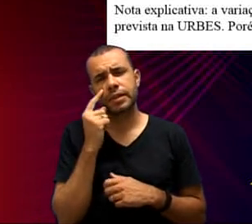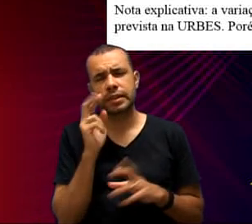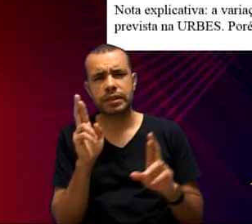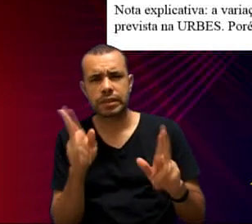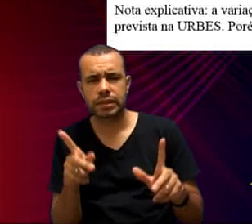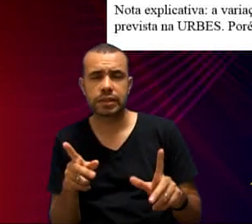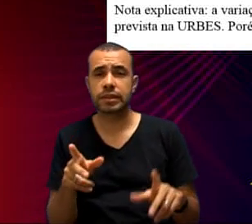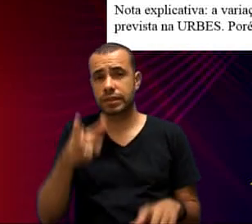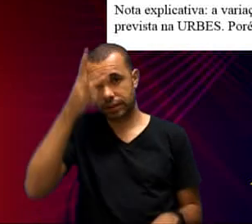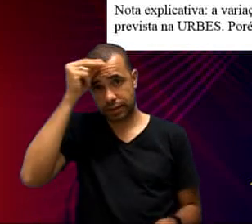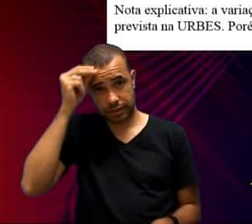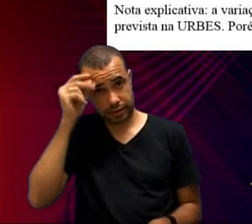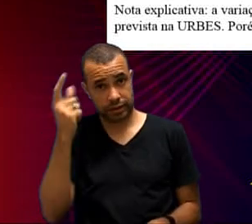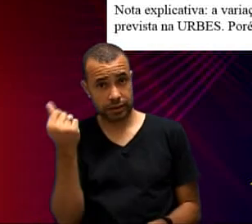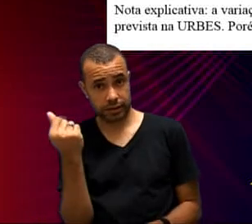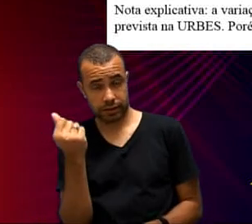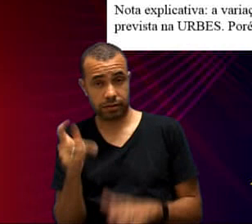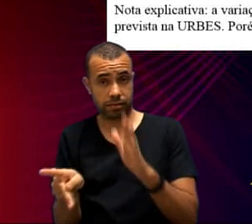diferença do Tesouro Direto de